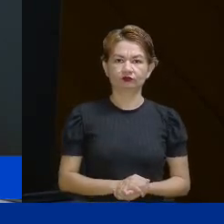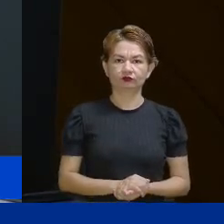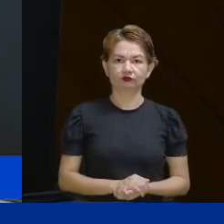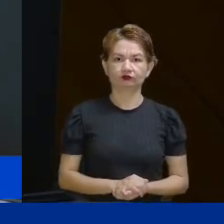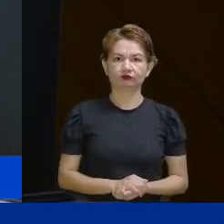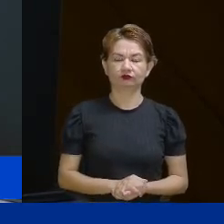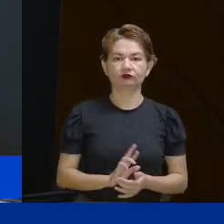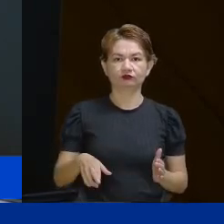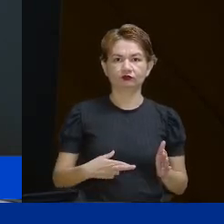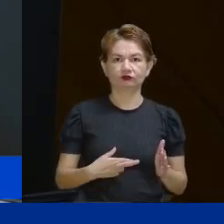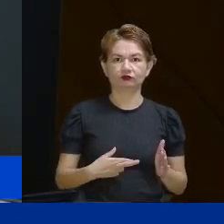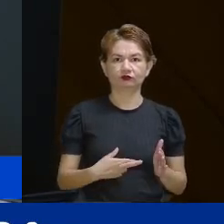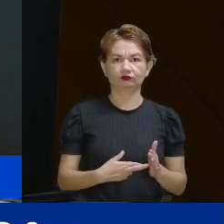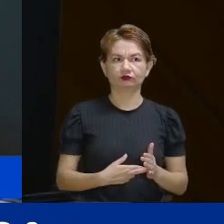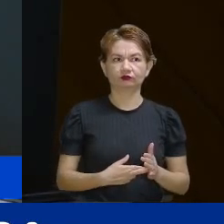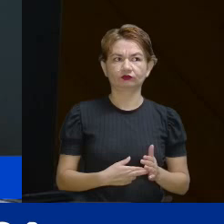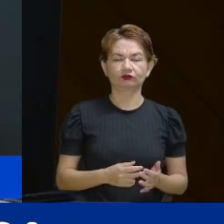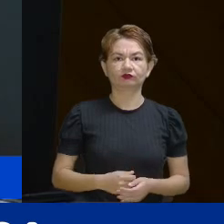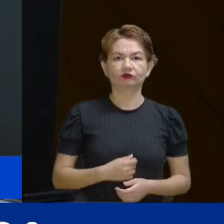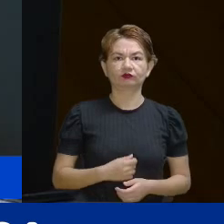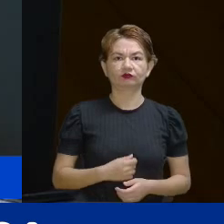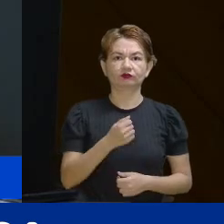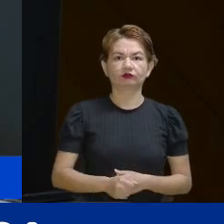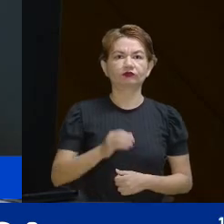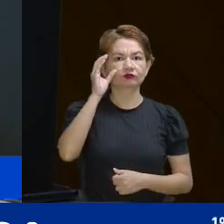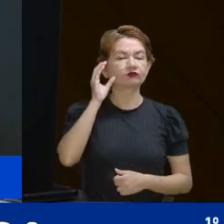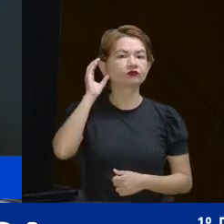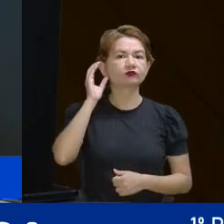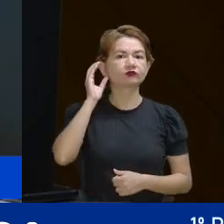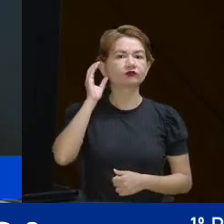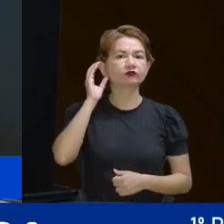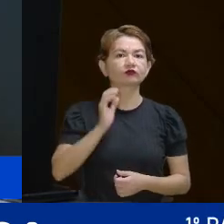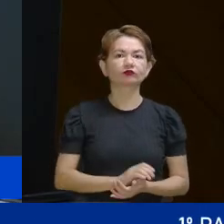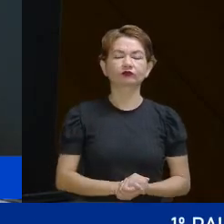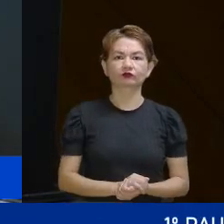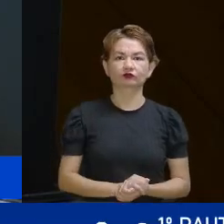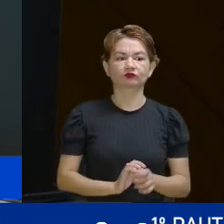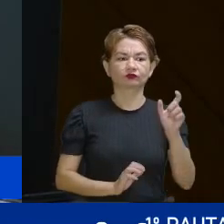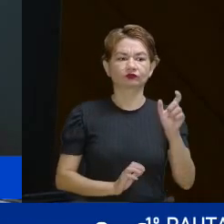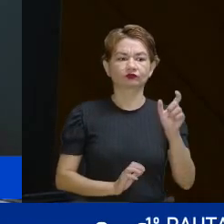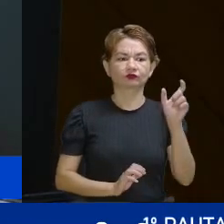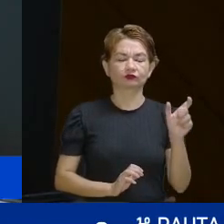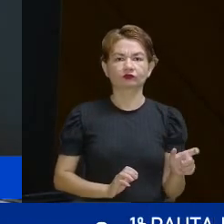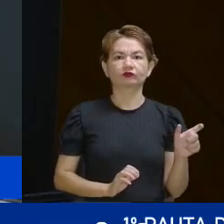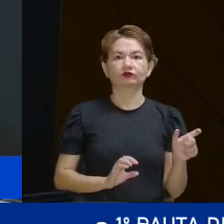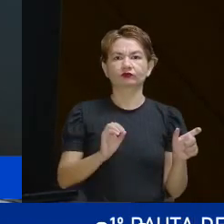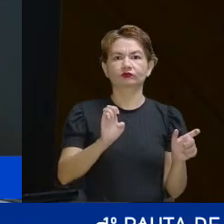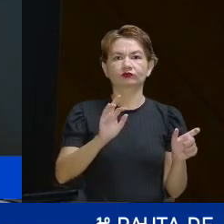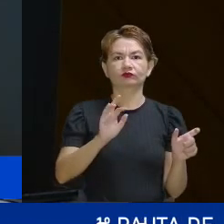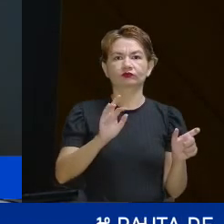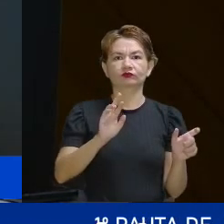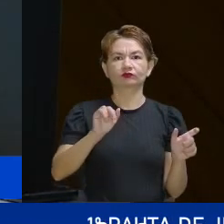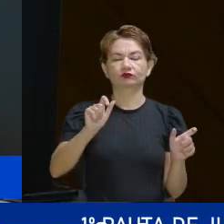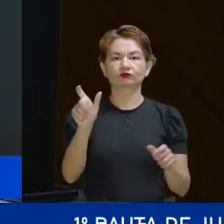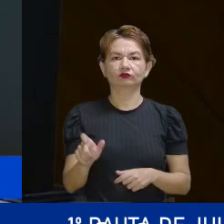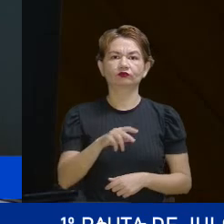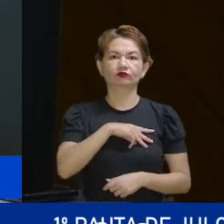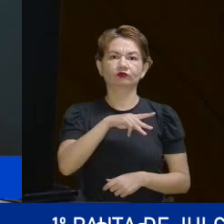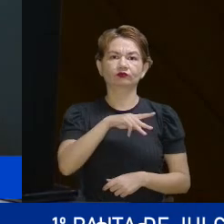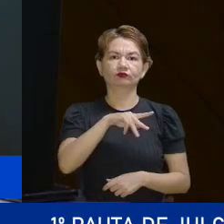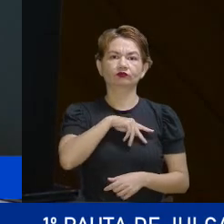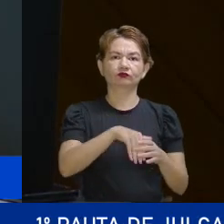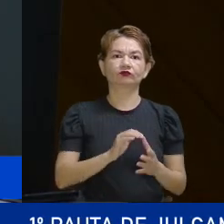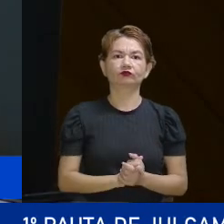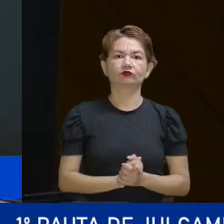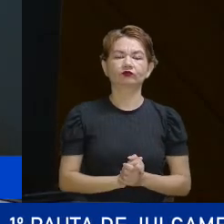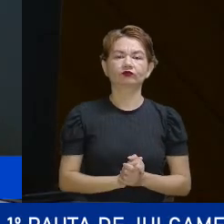0601623-91, relator o juiz Carmo Antônio, embargante Jouri Oswaldo Queiroz Oeiras, embargado Ministério Público Federal, julgamento em